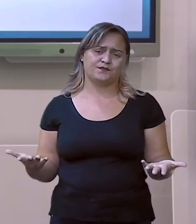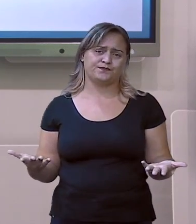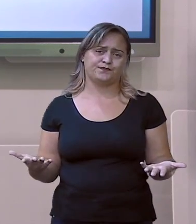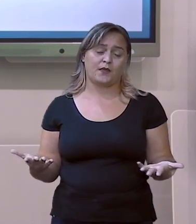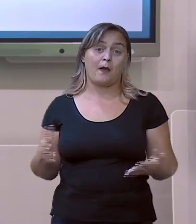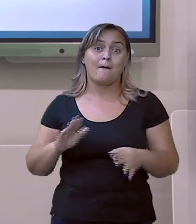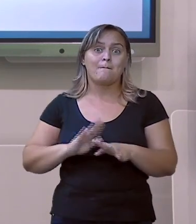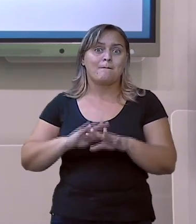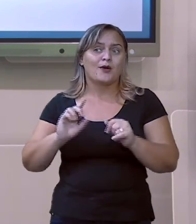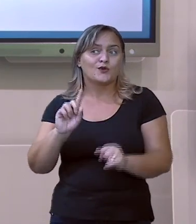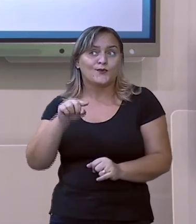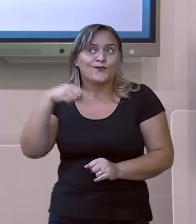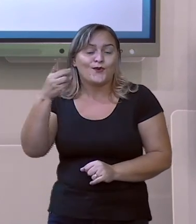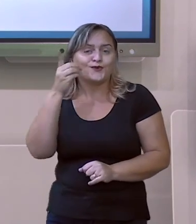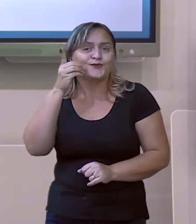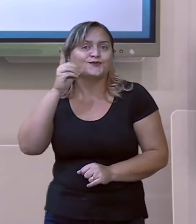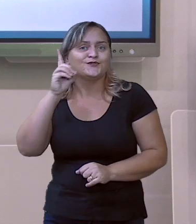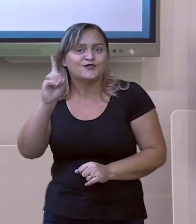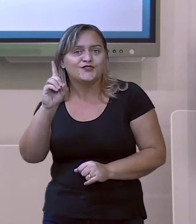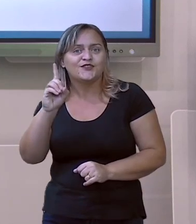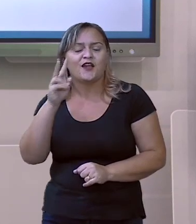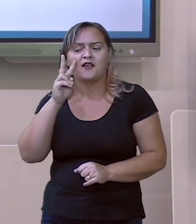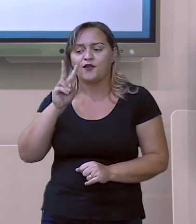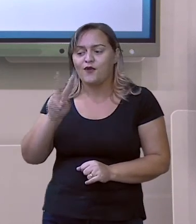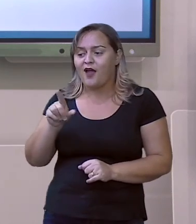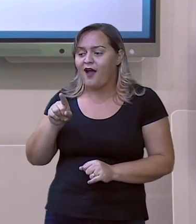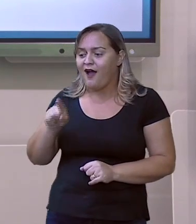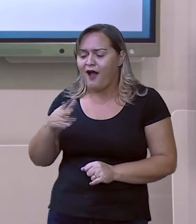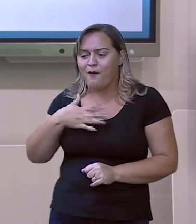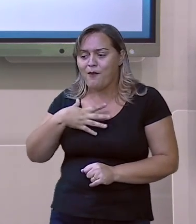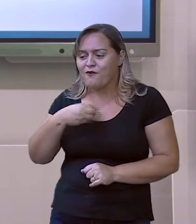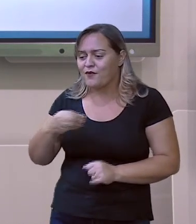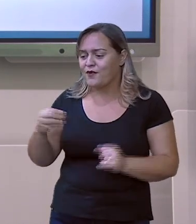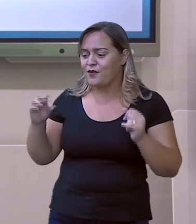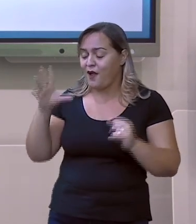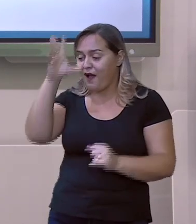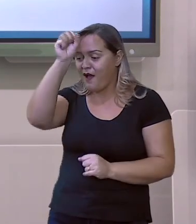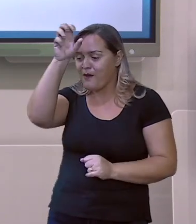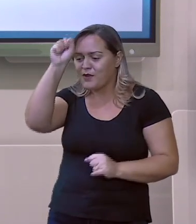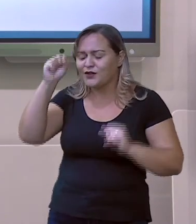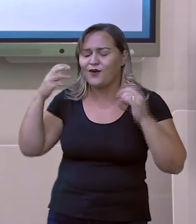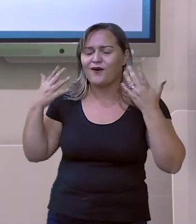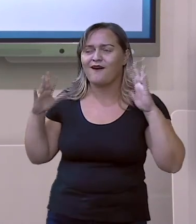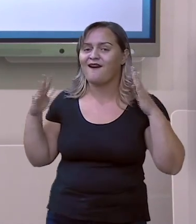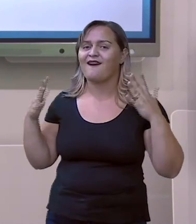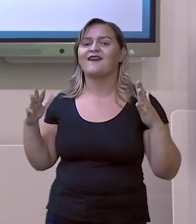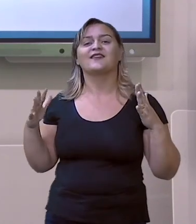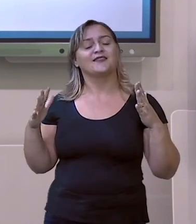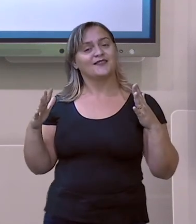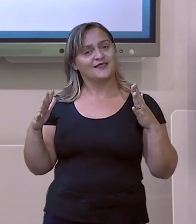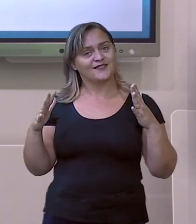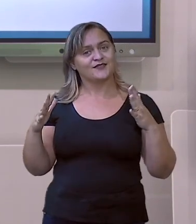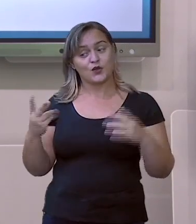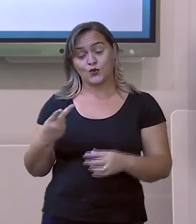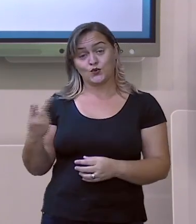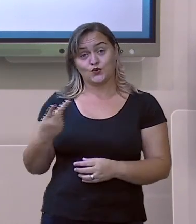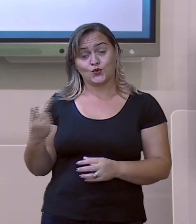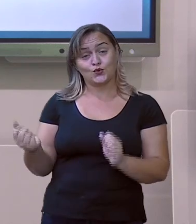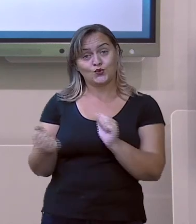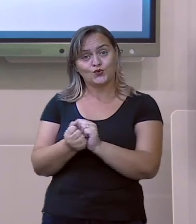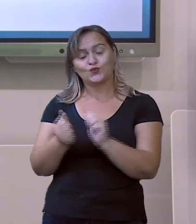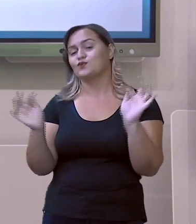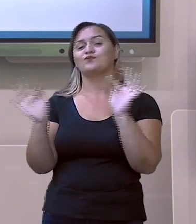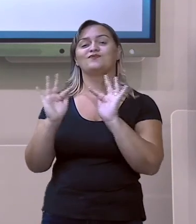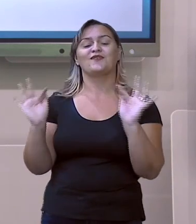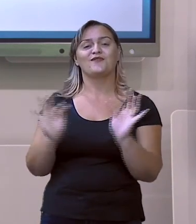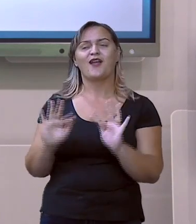ver o progresso e saberá o quanto valeu todo o trabalho para chegar lá. E vocês 2 poderão comemorar juntos. Essas